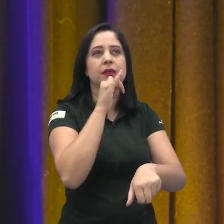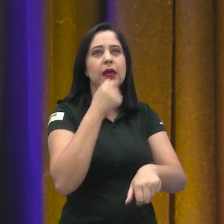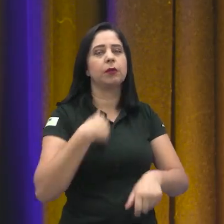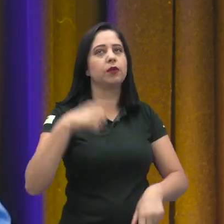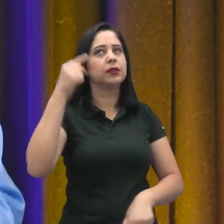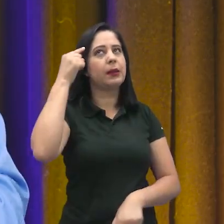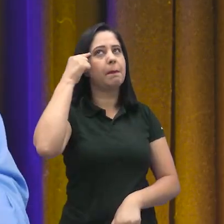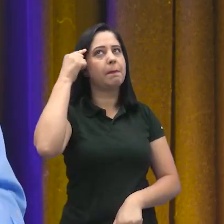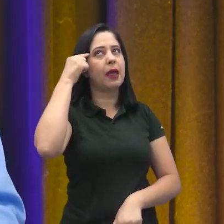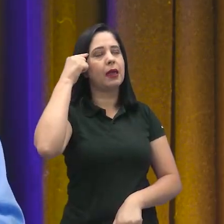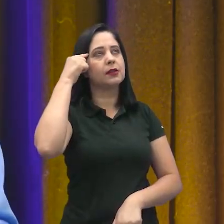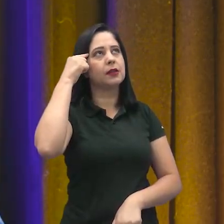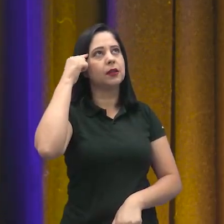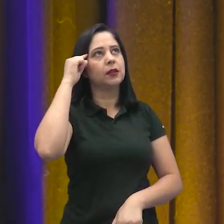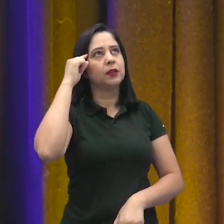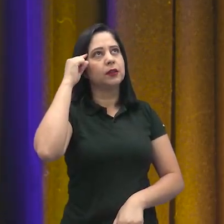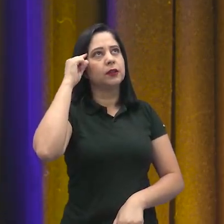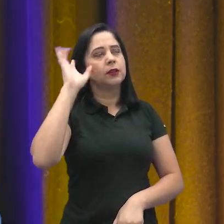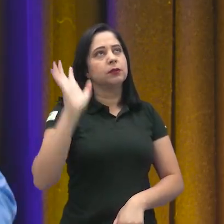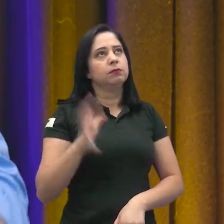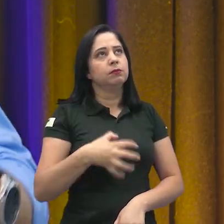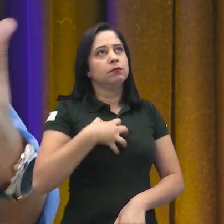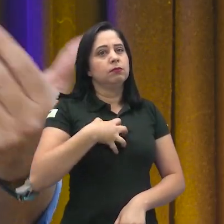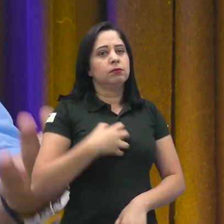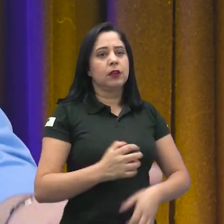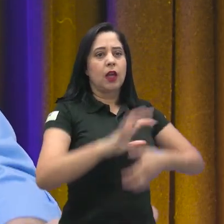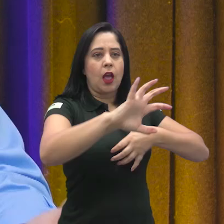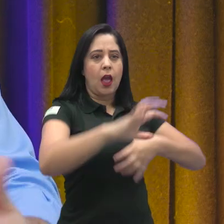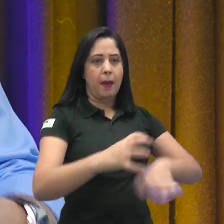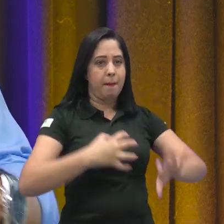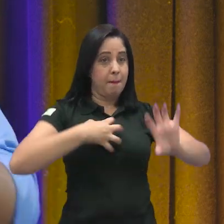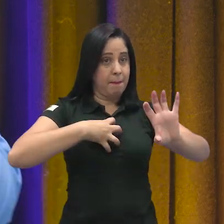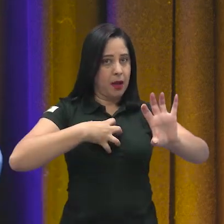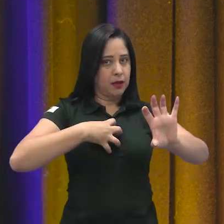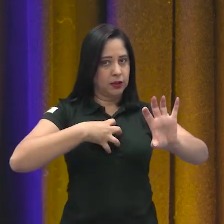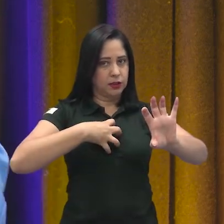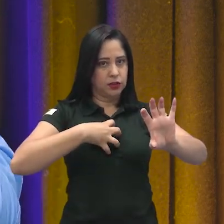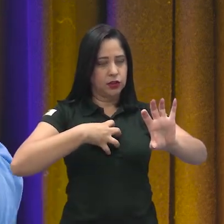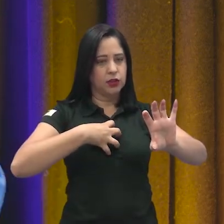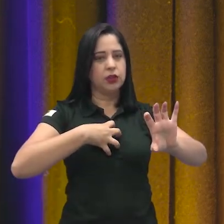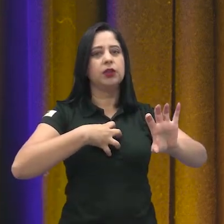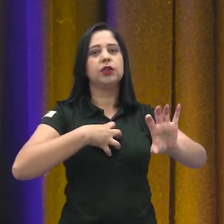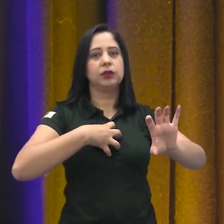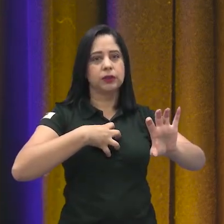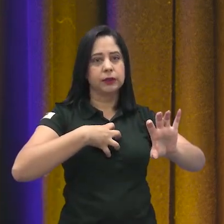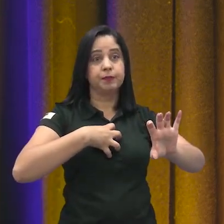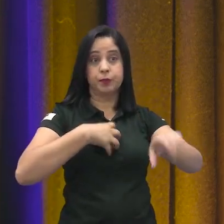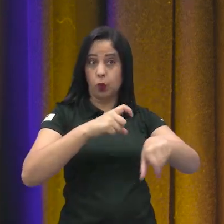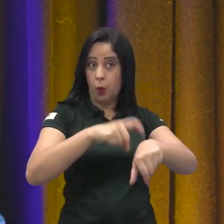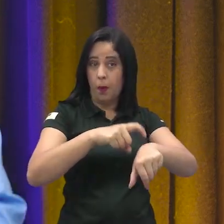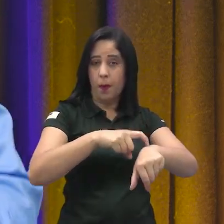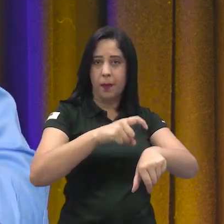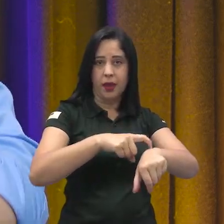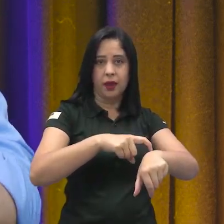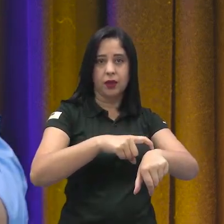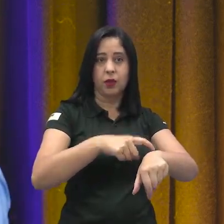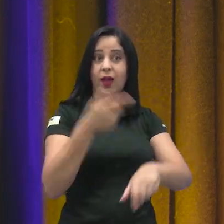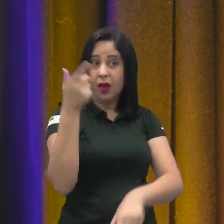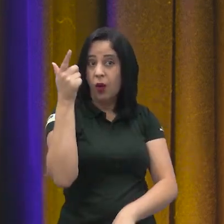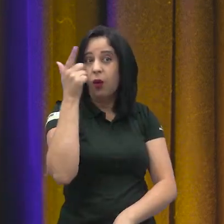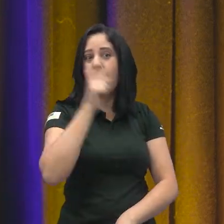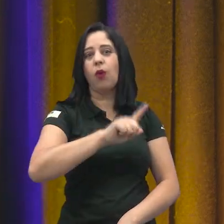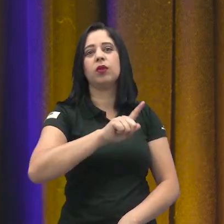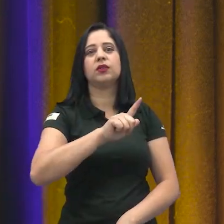os processos de empatia, e você se colocar no lugar do outro, na situação, naquela ocorrência, você consegue